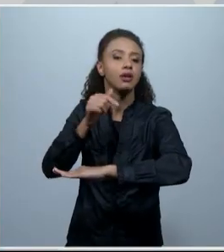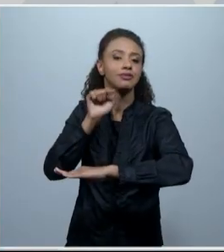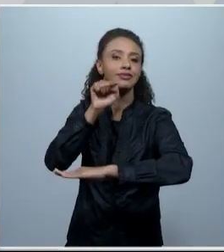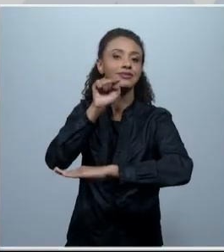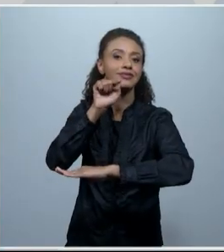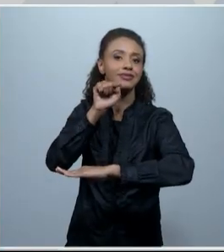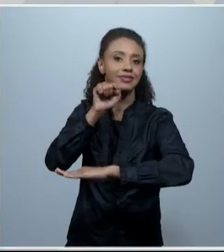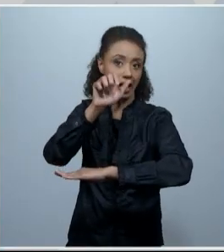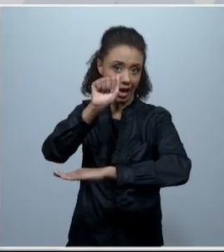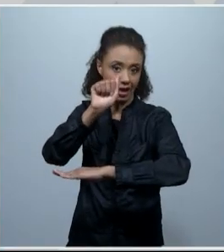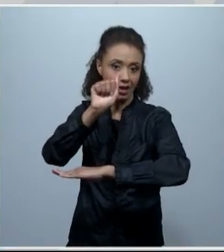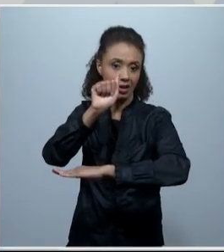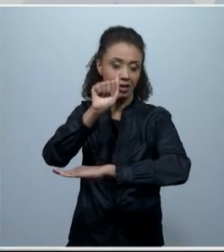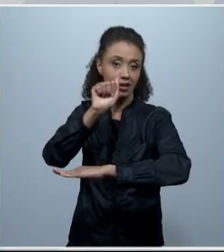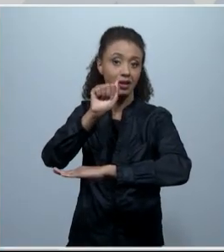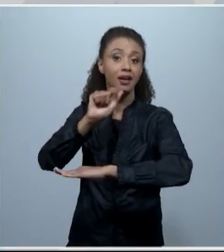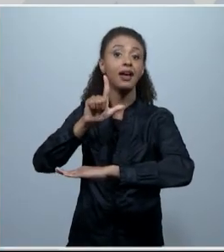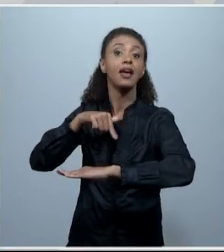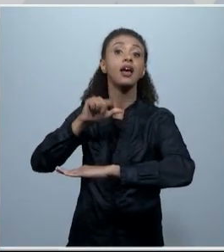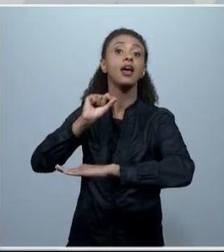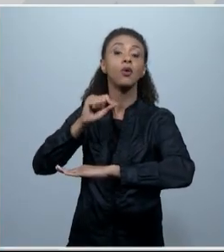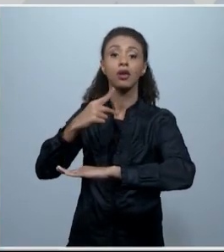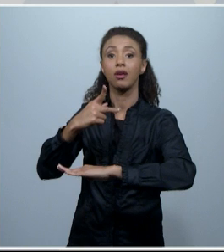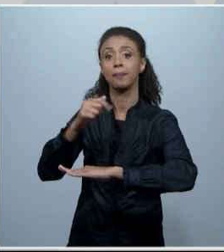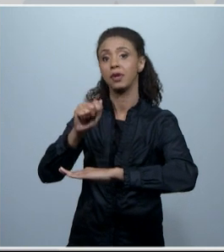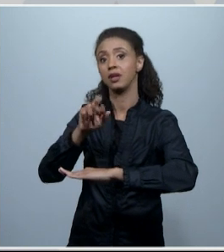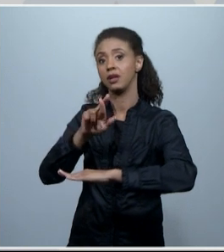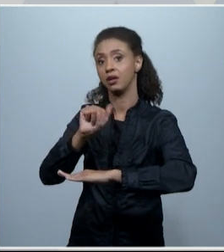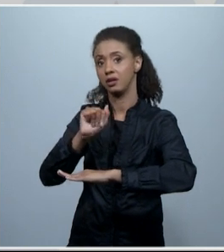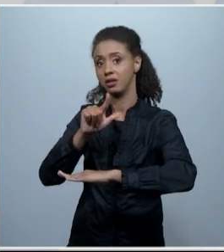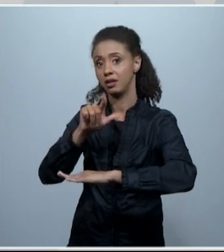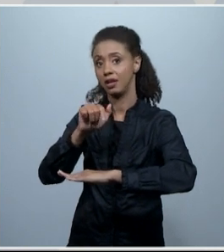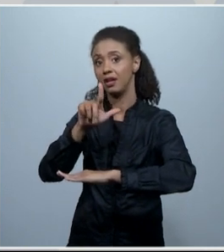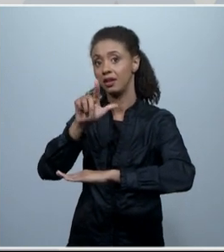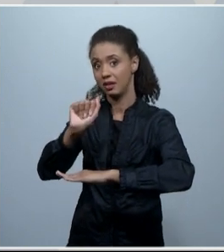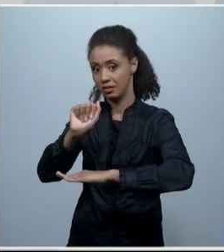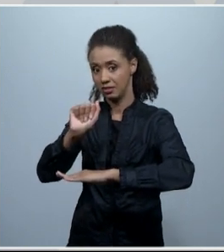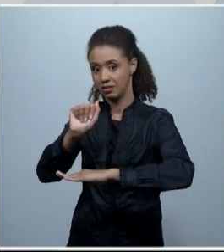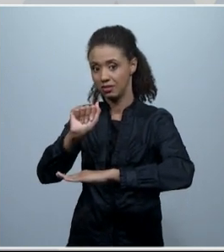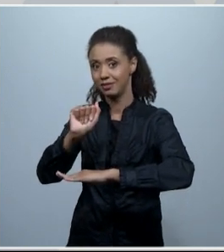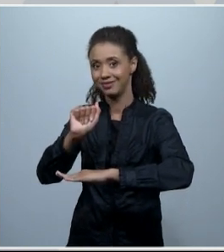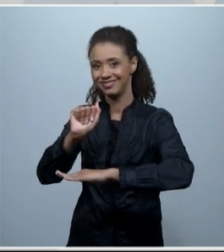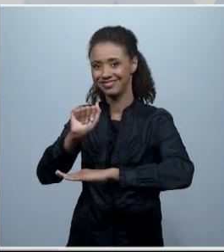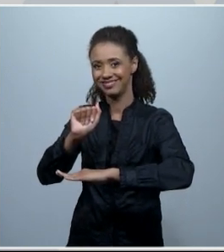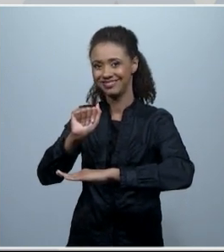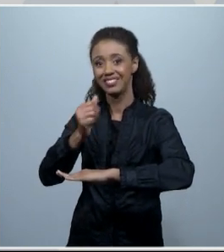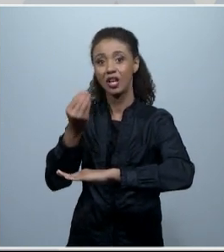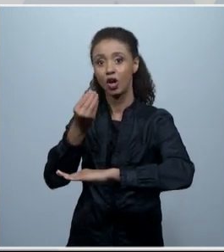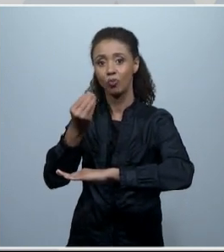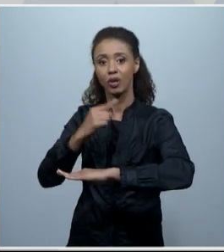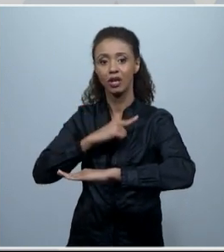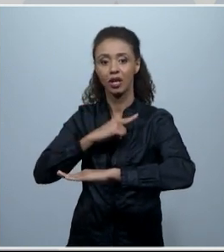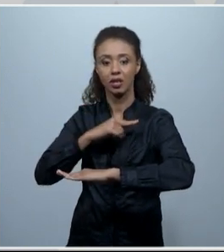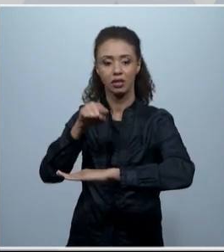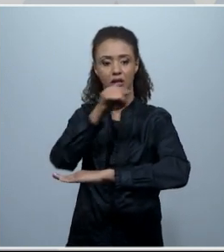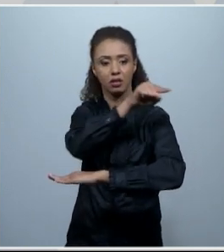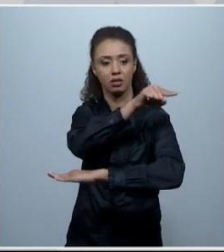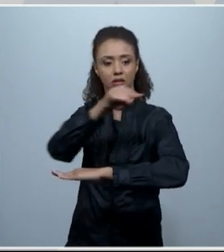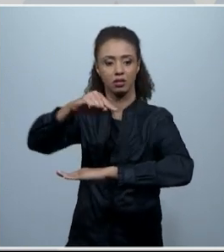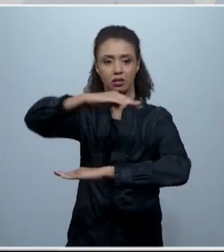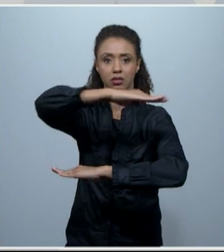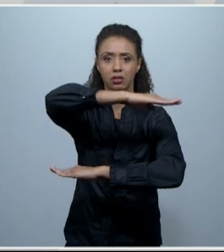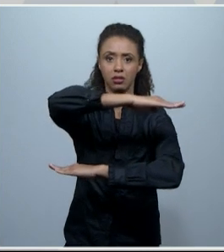desenhar essa é a reta bc é a reta que contém o segmento b seu lado b c do triângulo